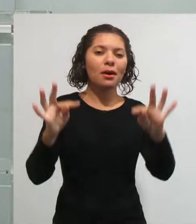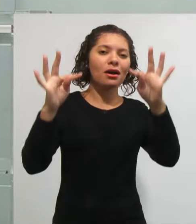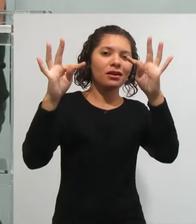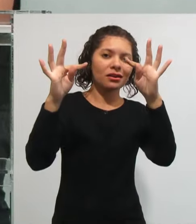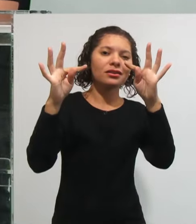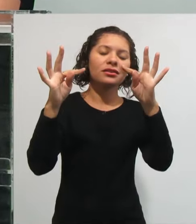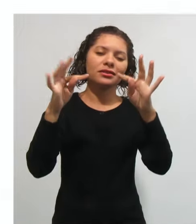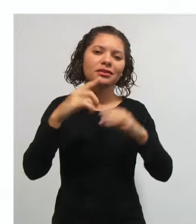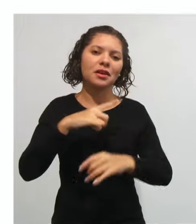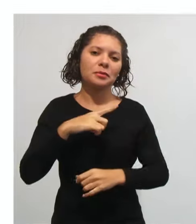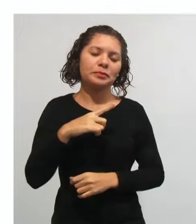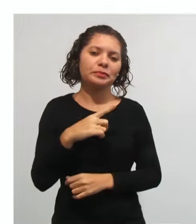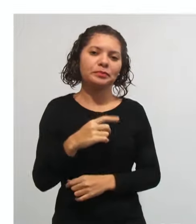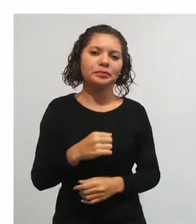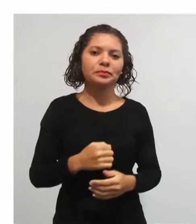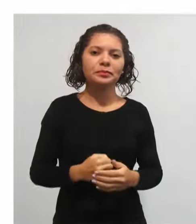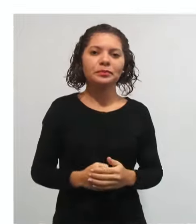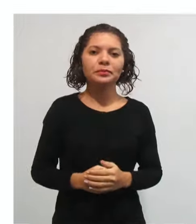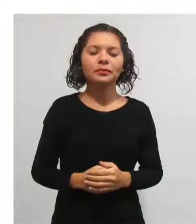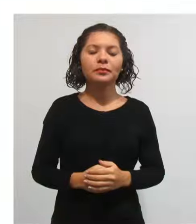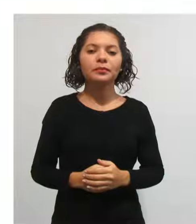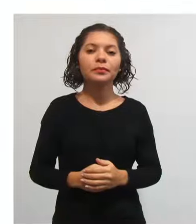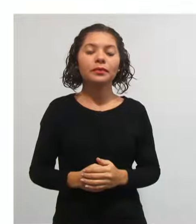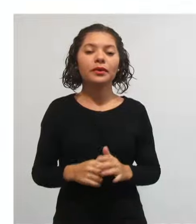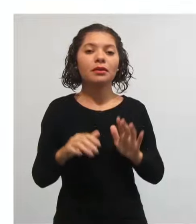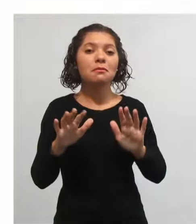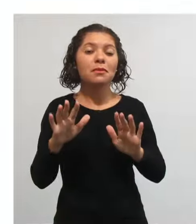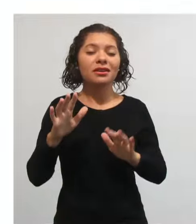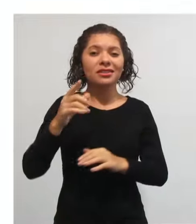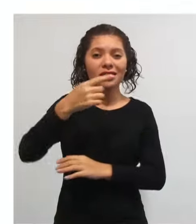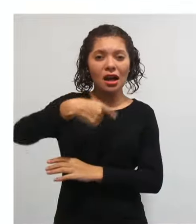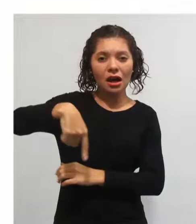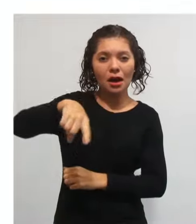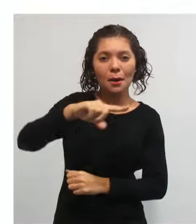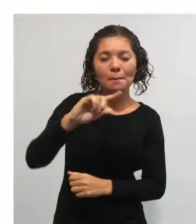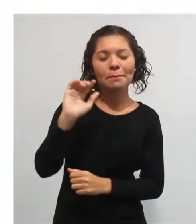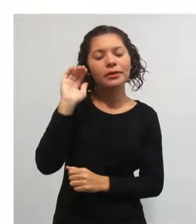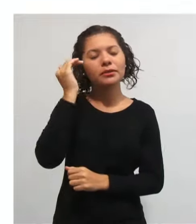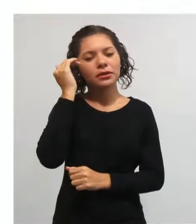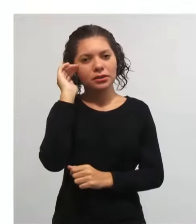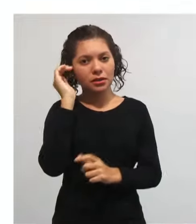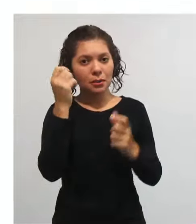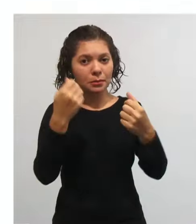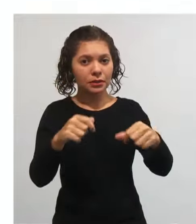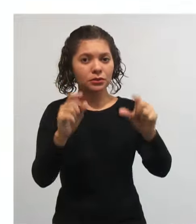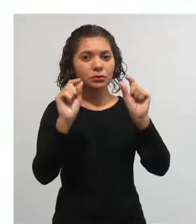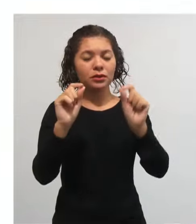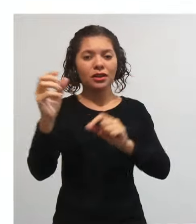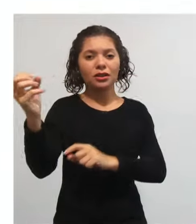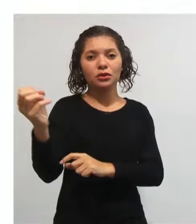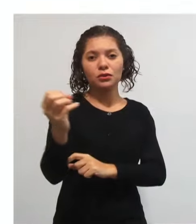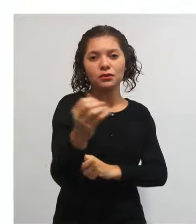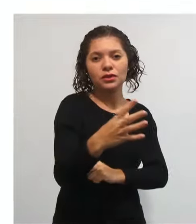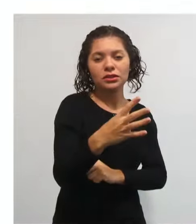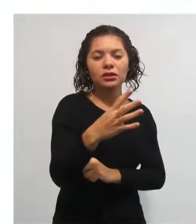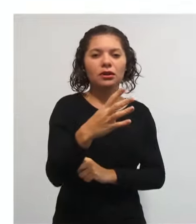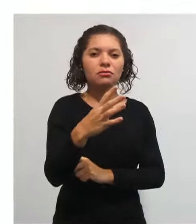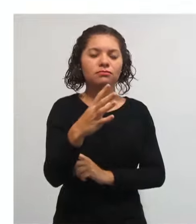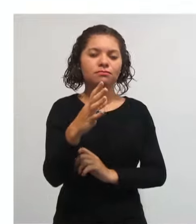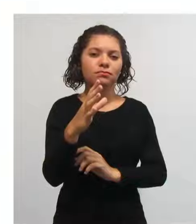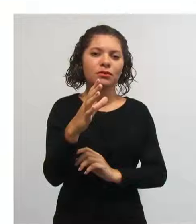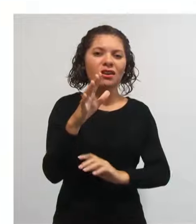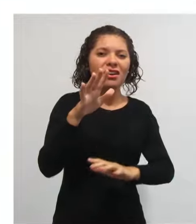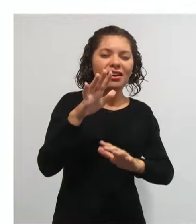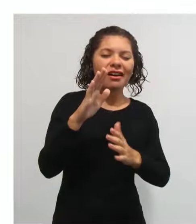mas olha só aqui nós precisamos entender que essa inovação ela nem sempre